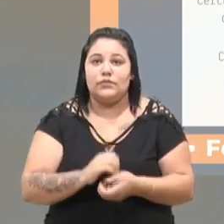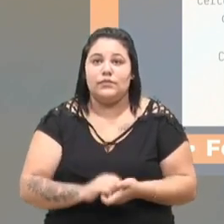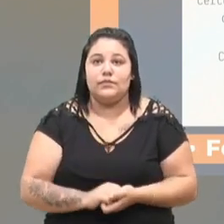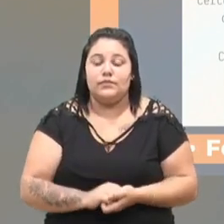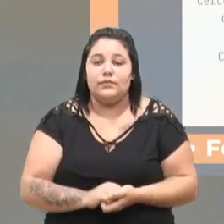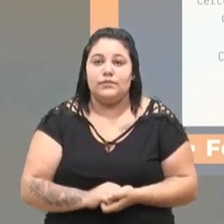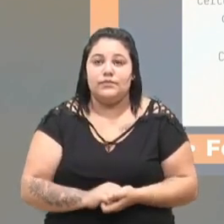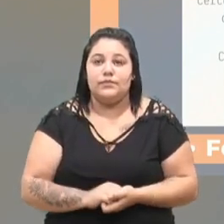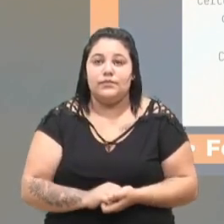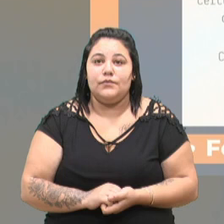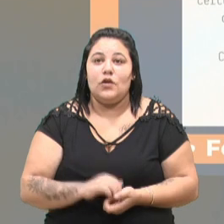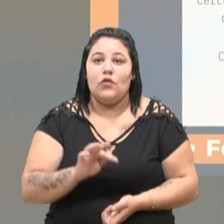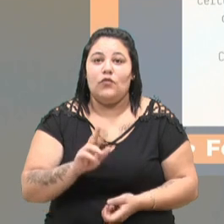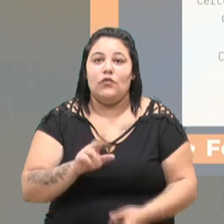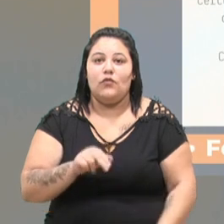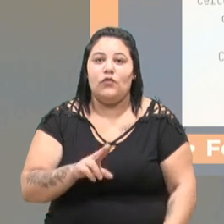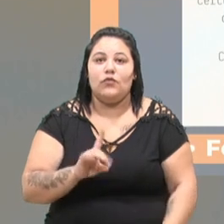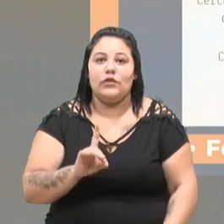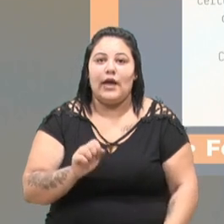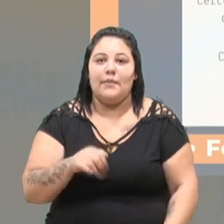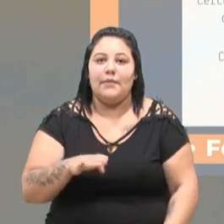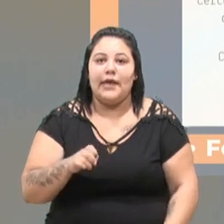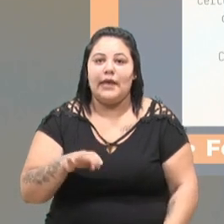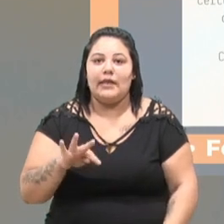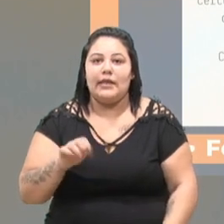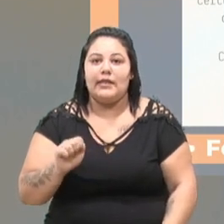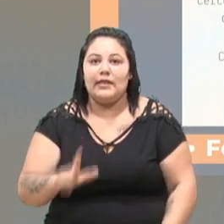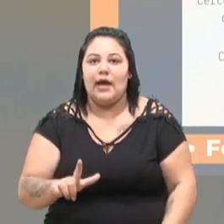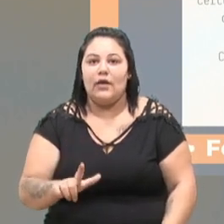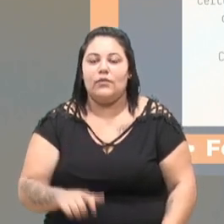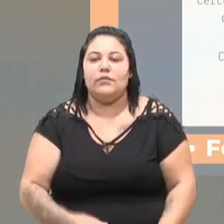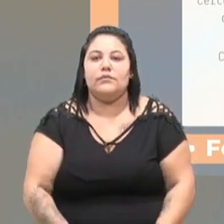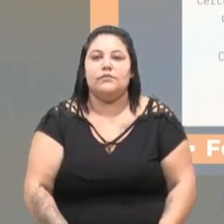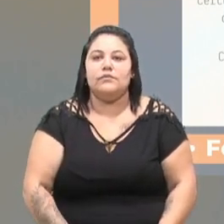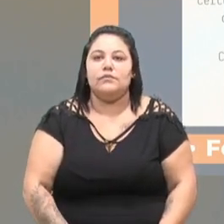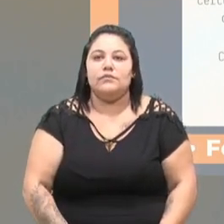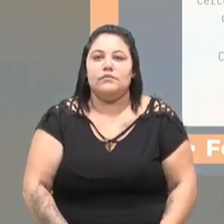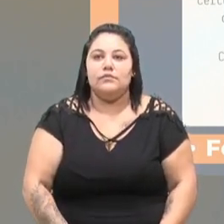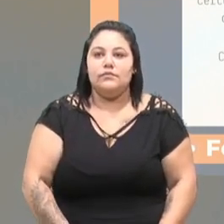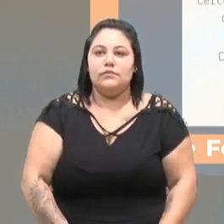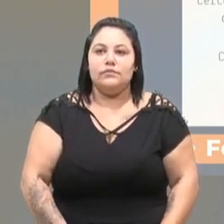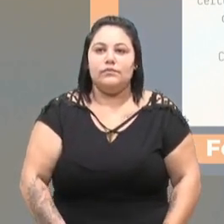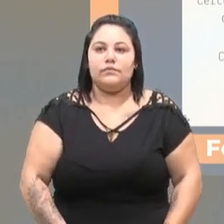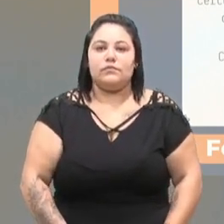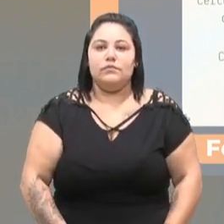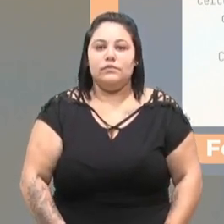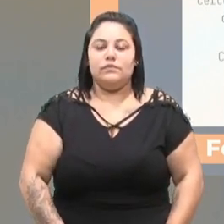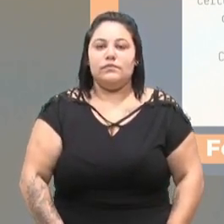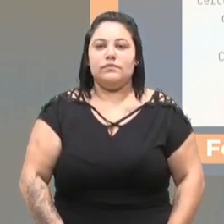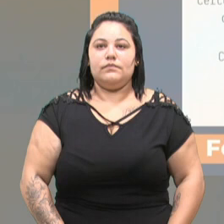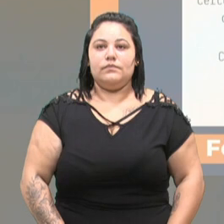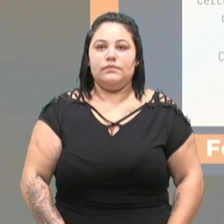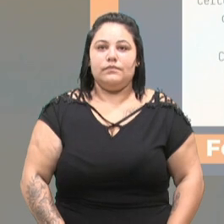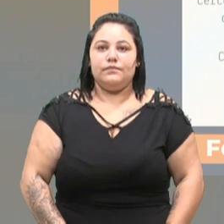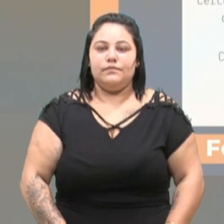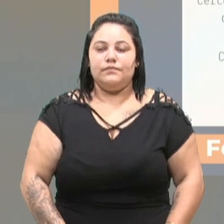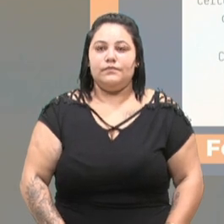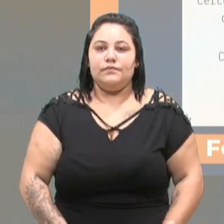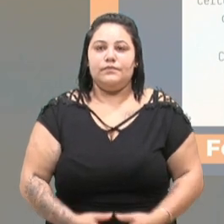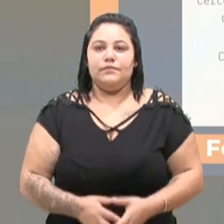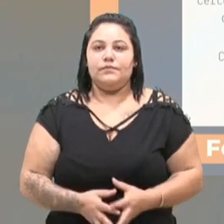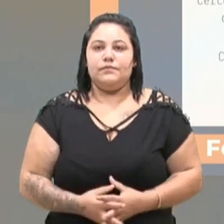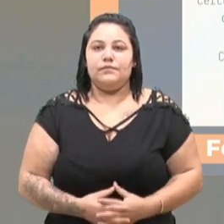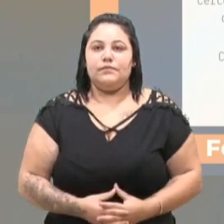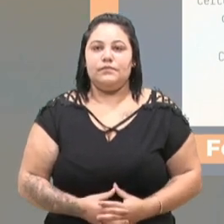Ensino fundamental. Em declaração de líder, bancada do Novo, vereador professor Zanquim. Obrigado, senhor presidente.